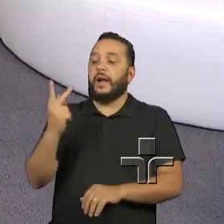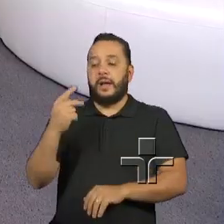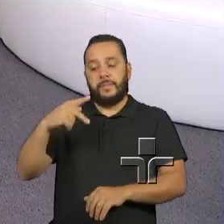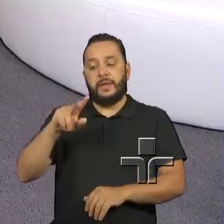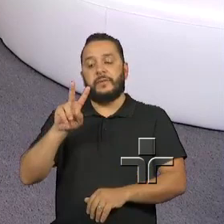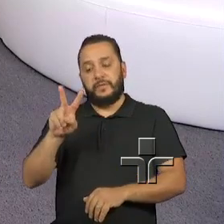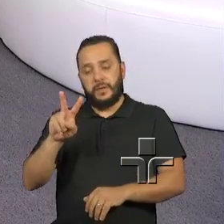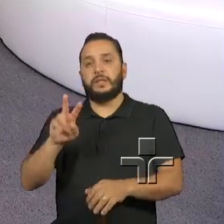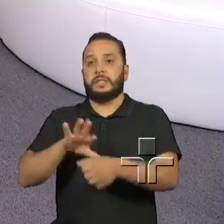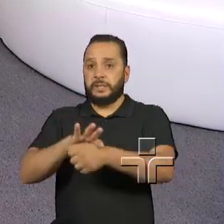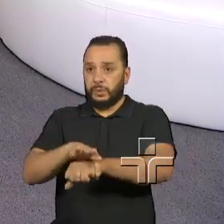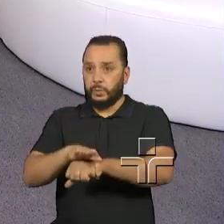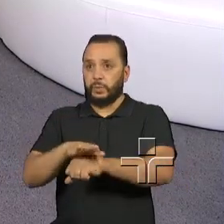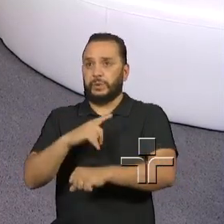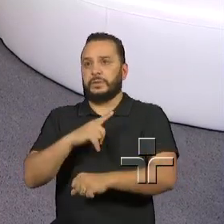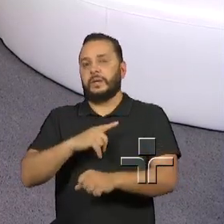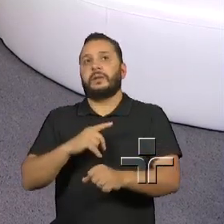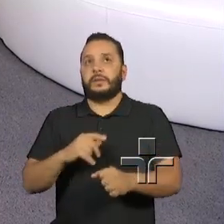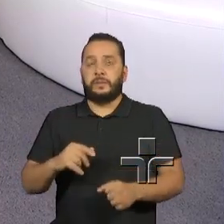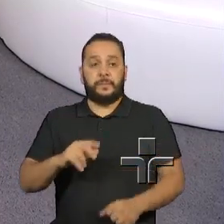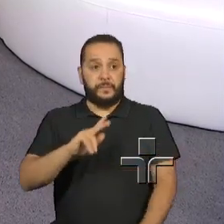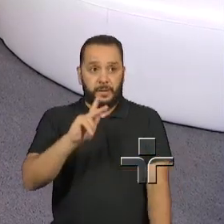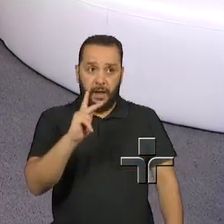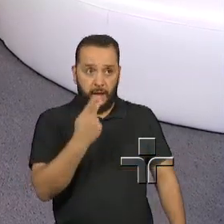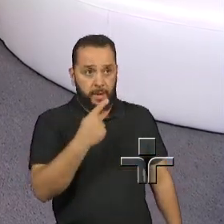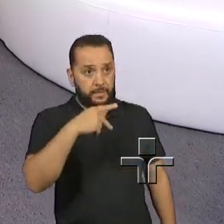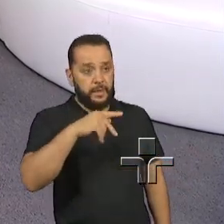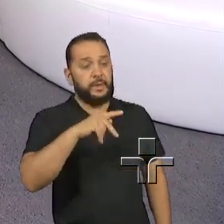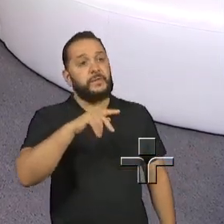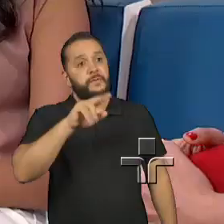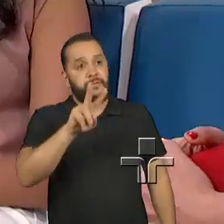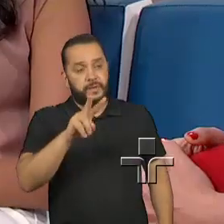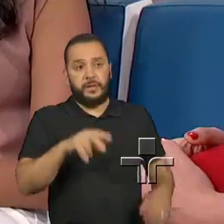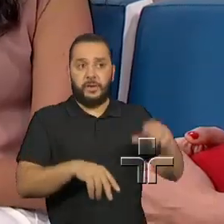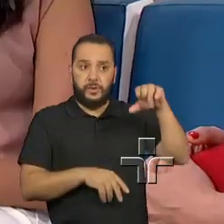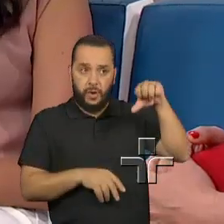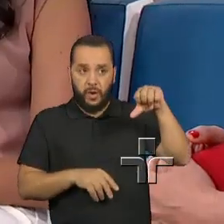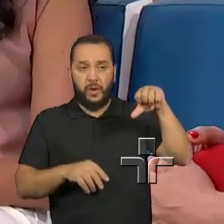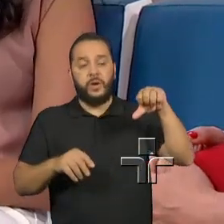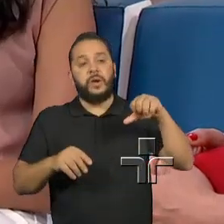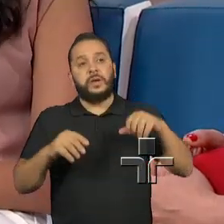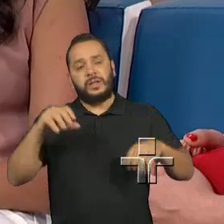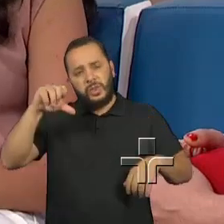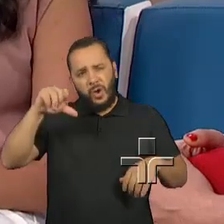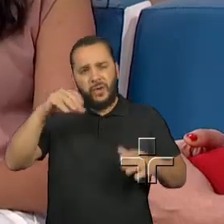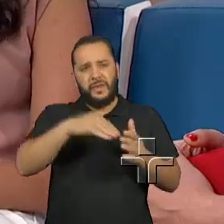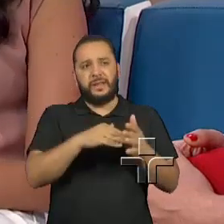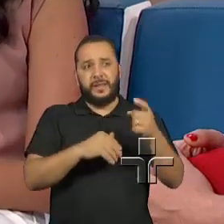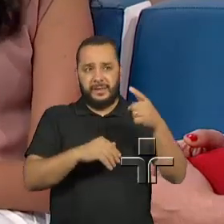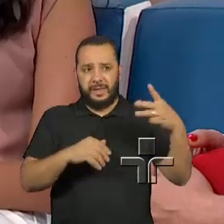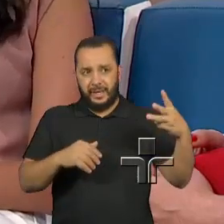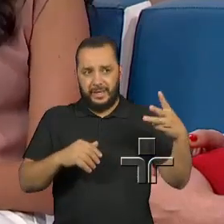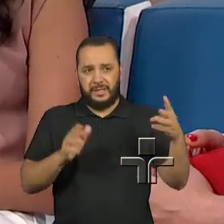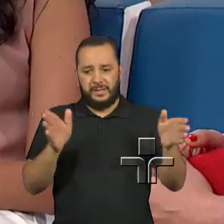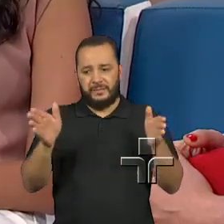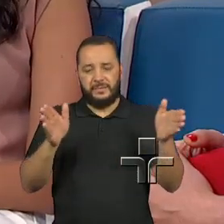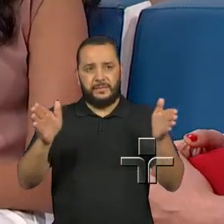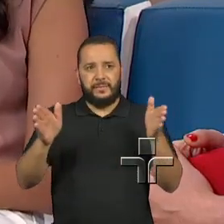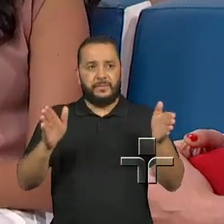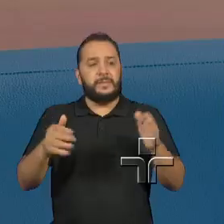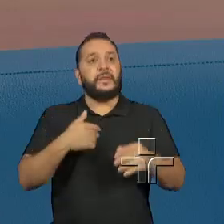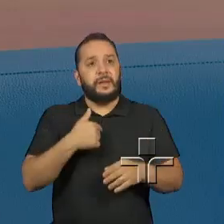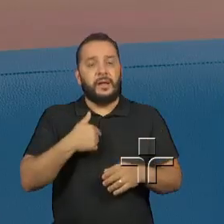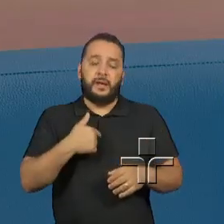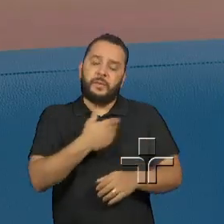né? É segura. Então, vamos deixar a dica. A de HPV é dos 9 aos 13 anos na rede pública, né? Isso. E são duas